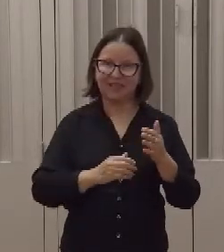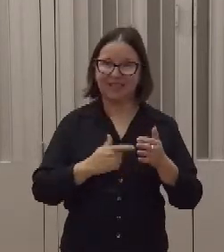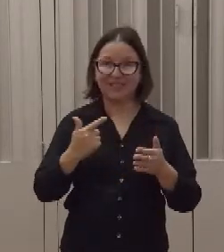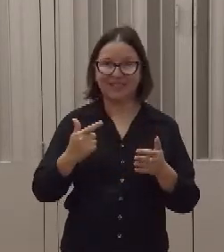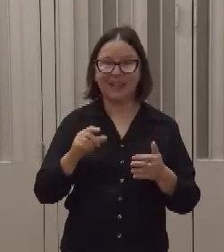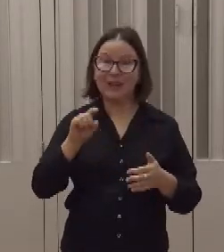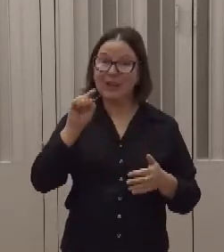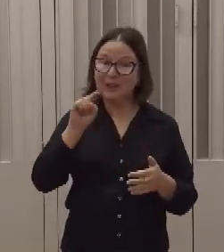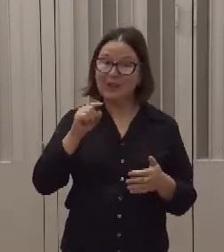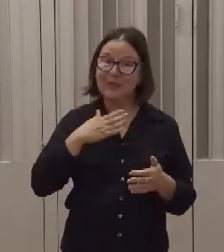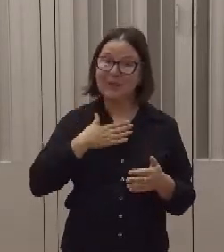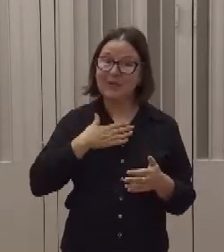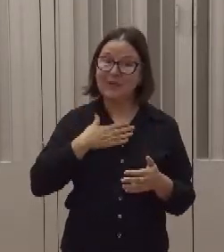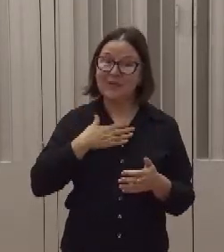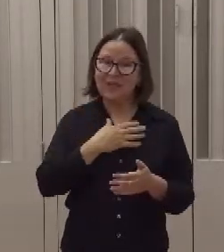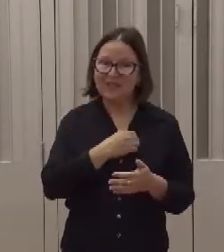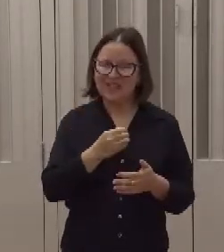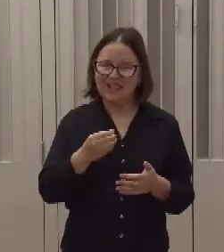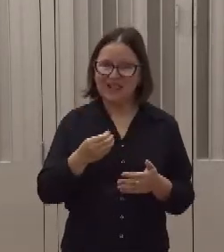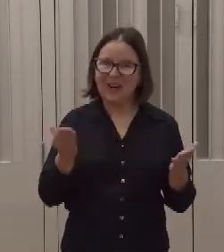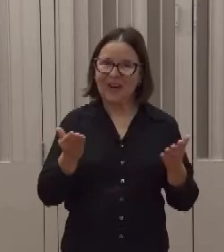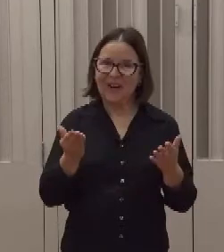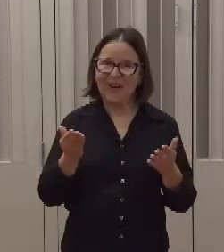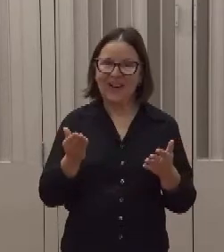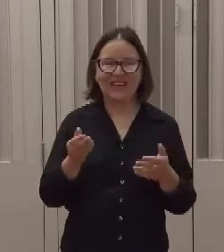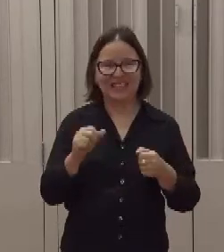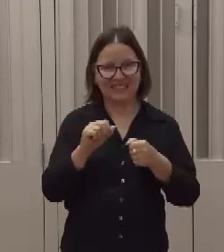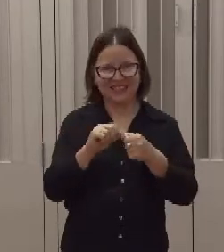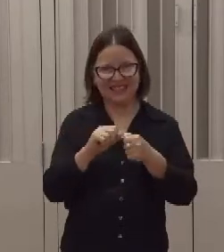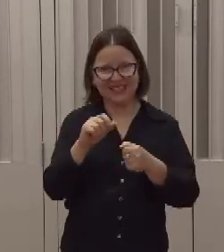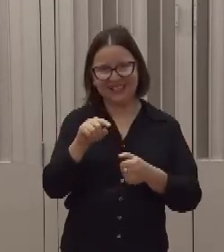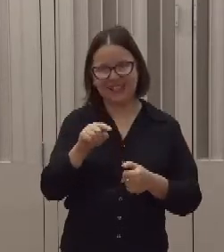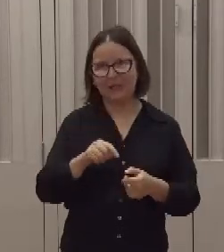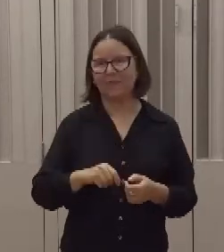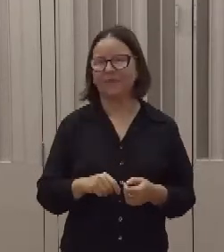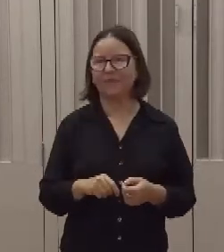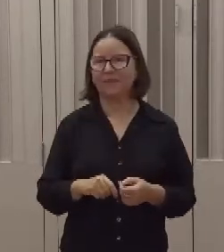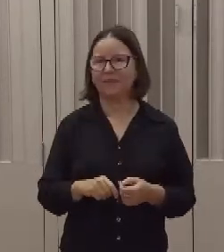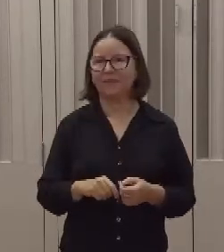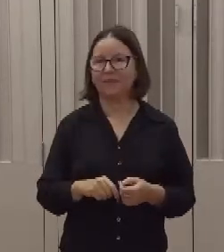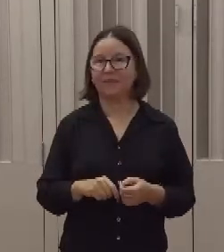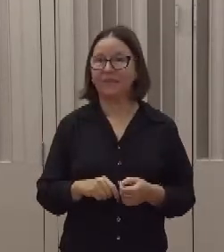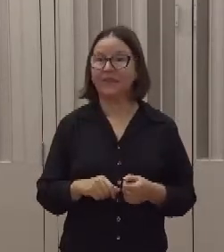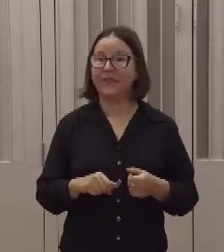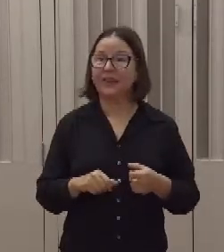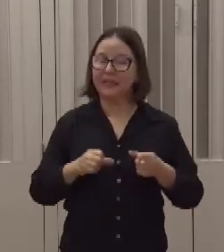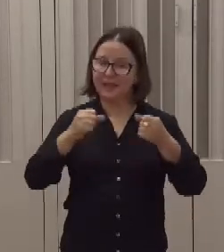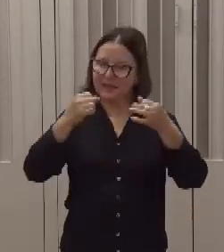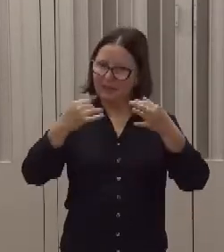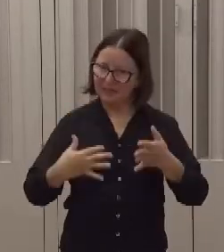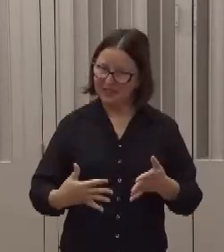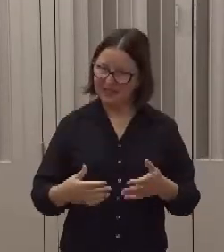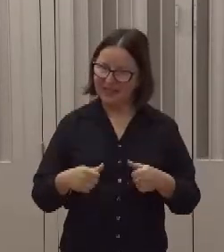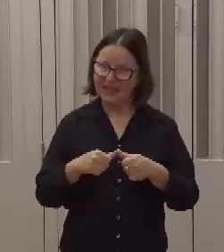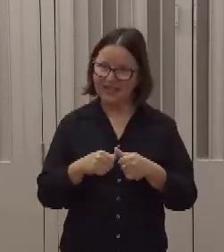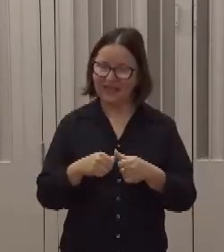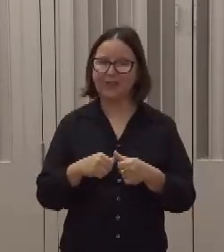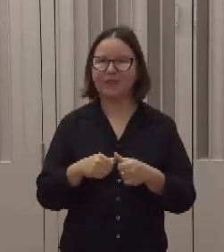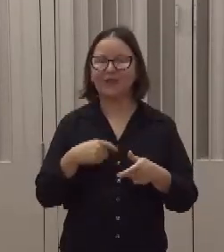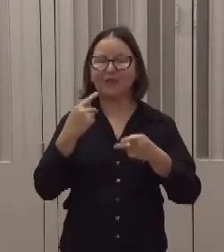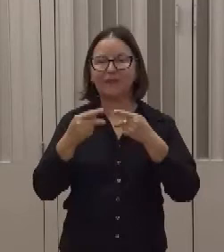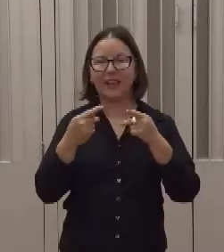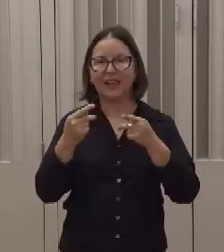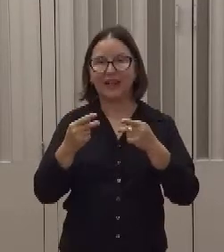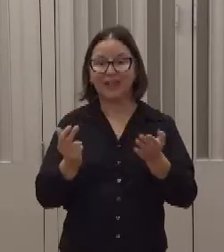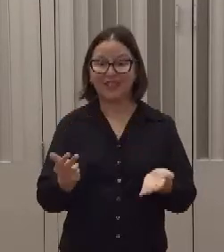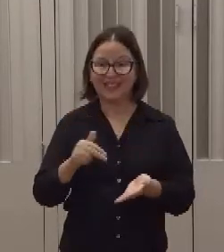gerei. Meus irmãos, isso aqui está falando da ressurreição. E cada cristão que está aqui e que está ouvindo,